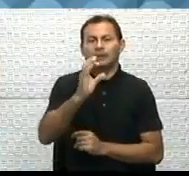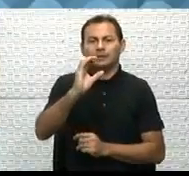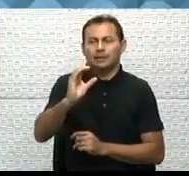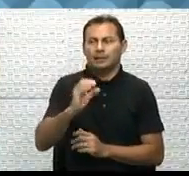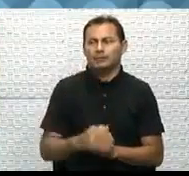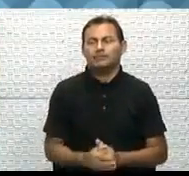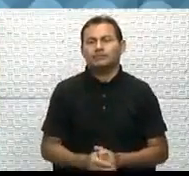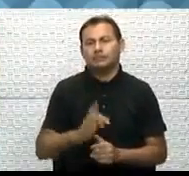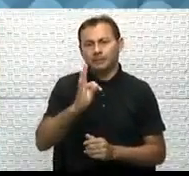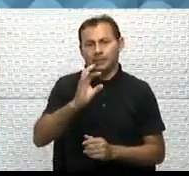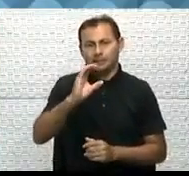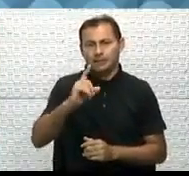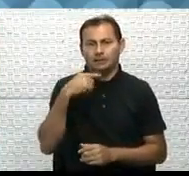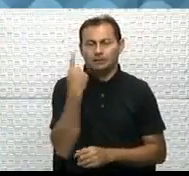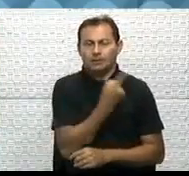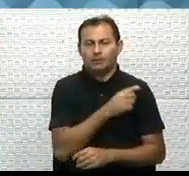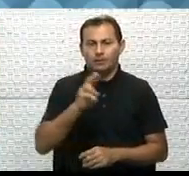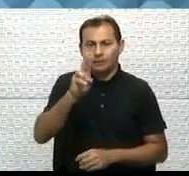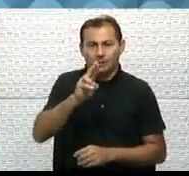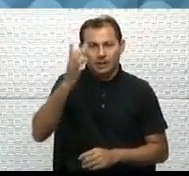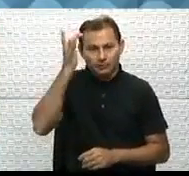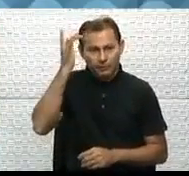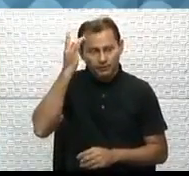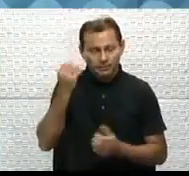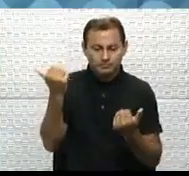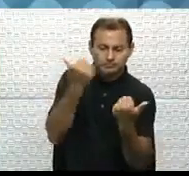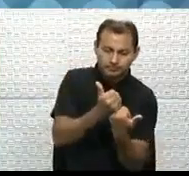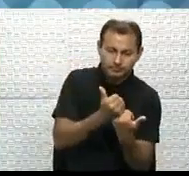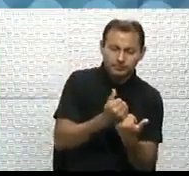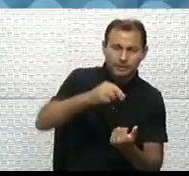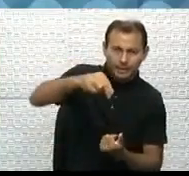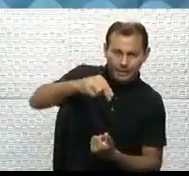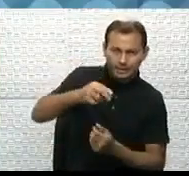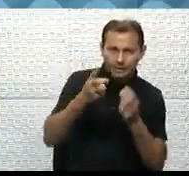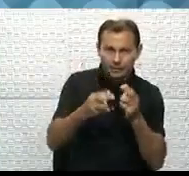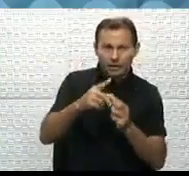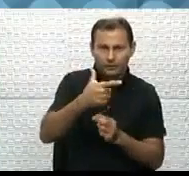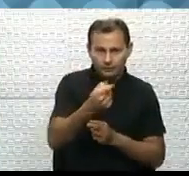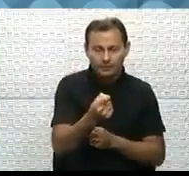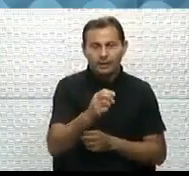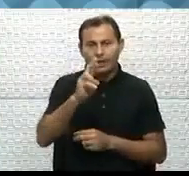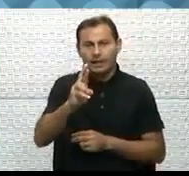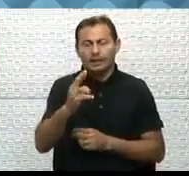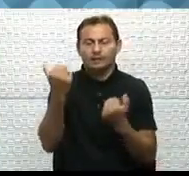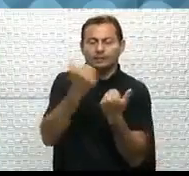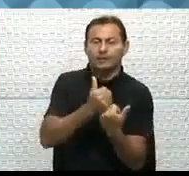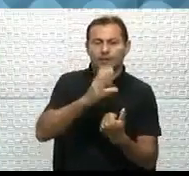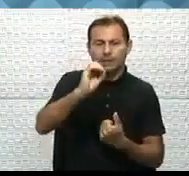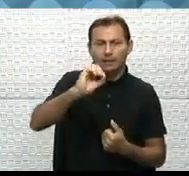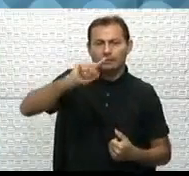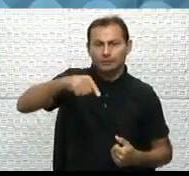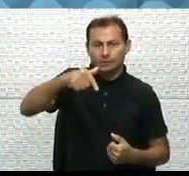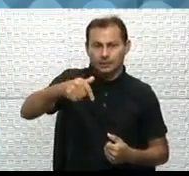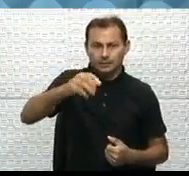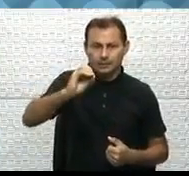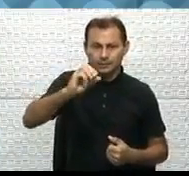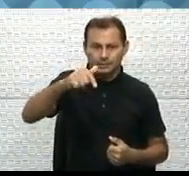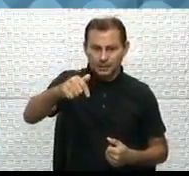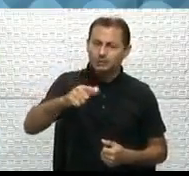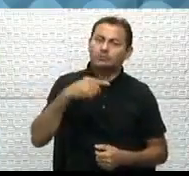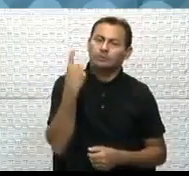TC. E aí o TC nós utilizamos a fórmula, substituindo n igual a 20 e o R substituímos por